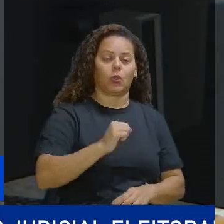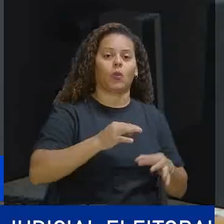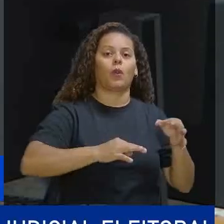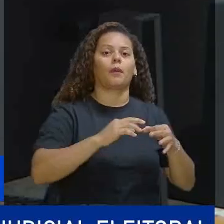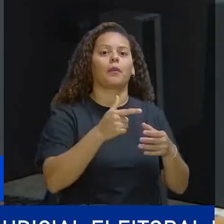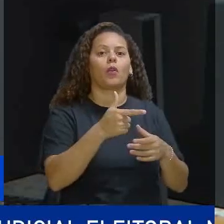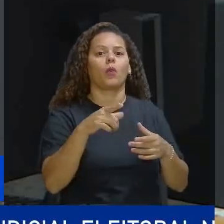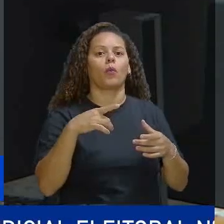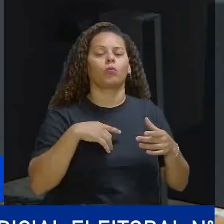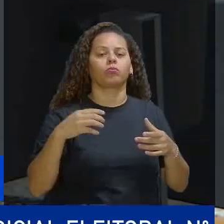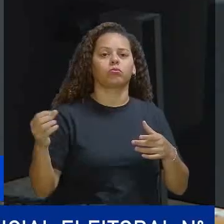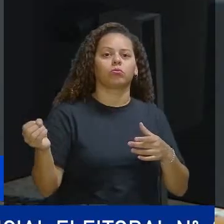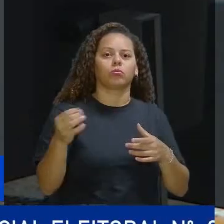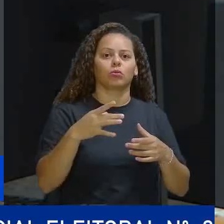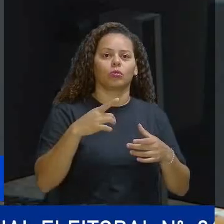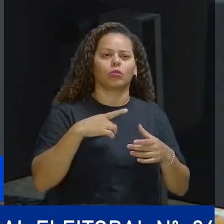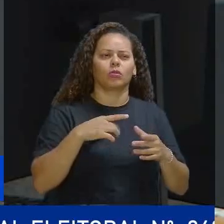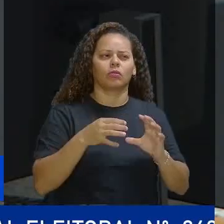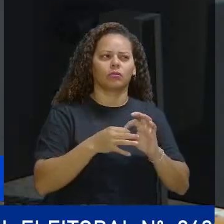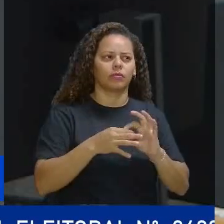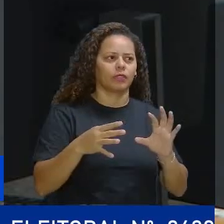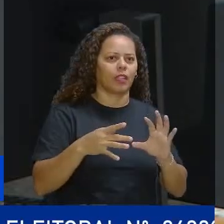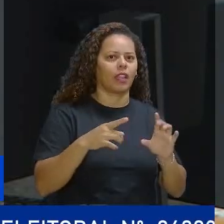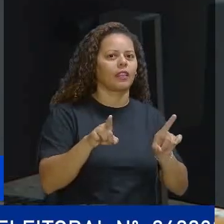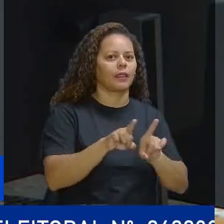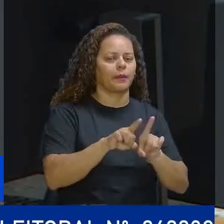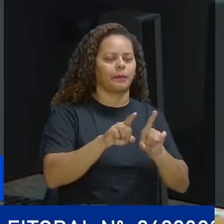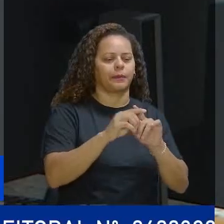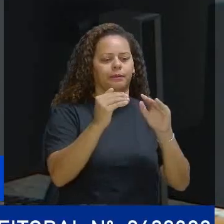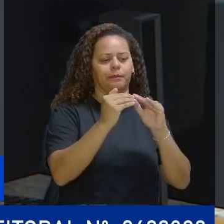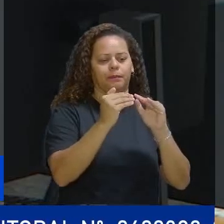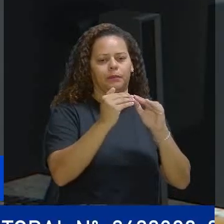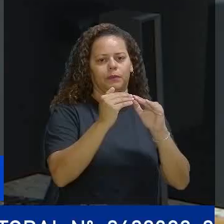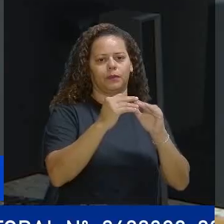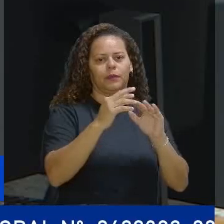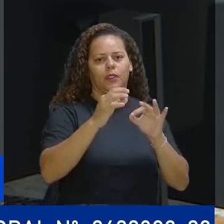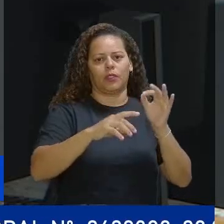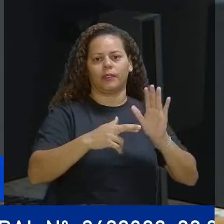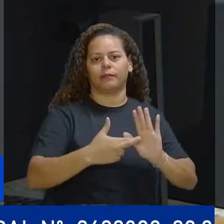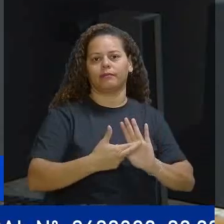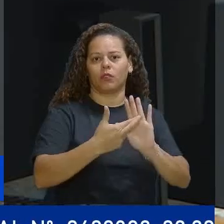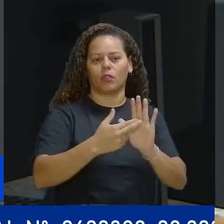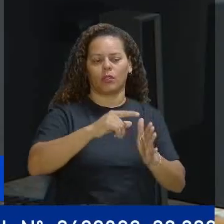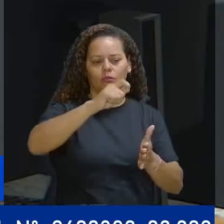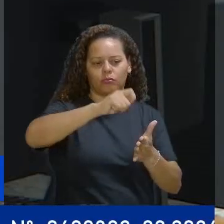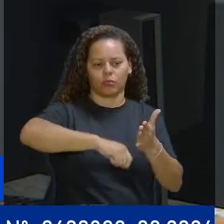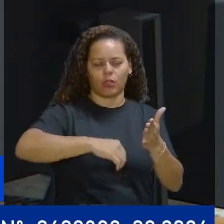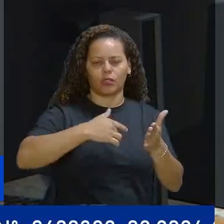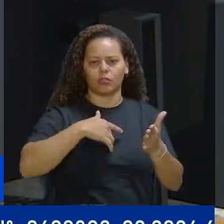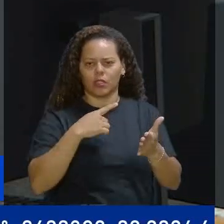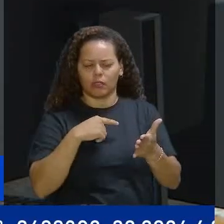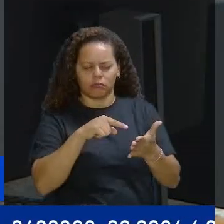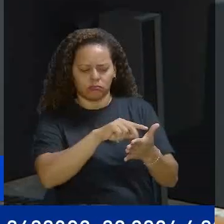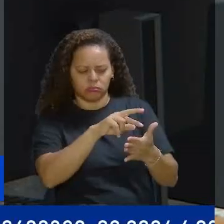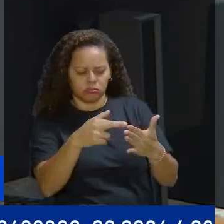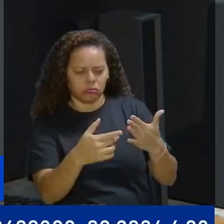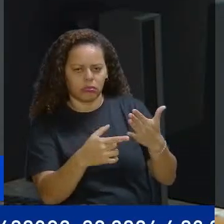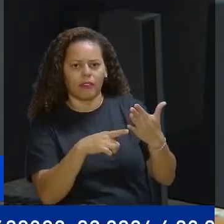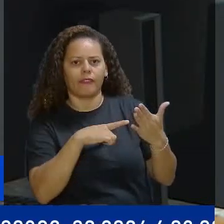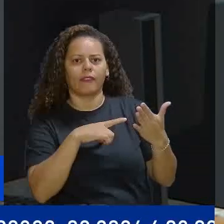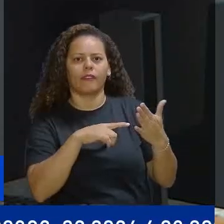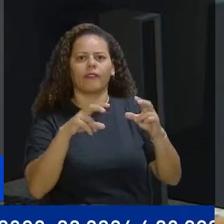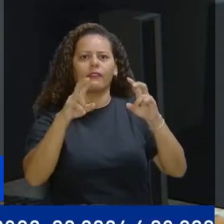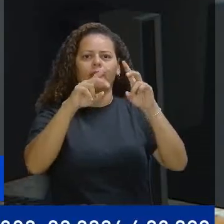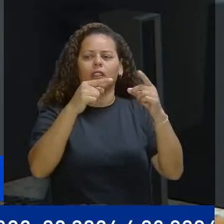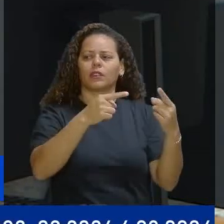normas constitucionais e infraconstitucionais, também acompanha o relator. O acordo consignou com clareza que houve inovação recursal quanto à tese